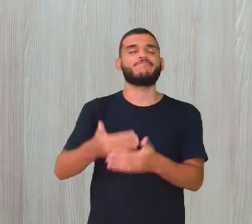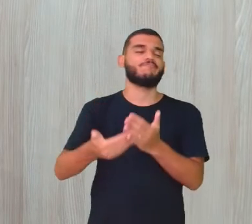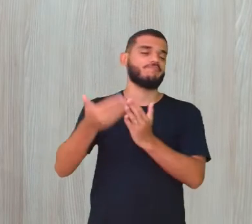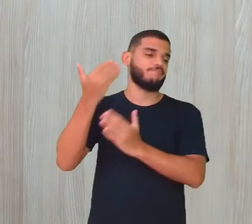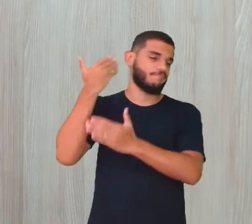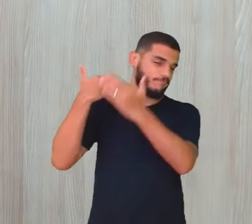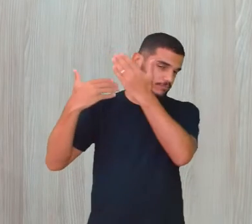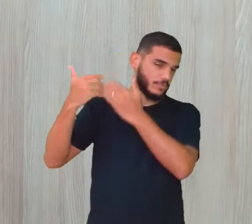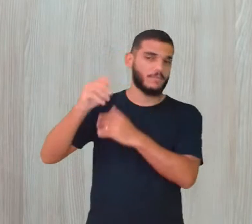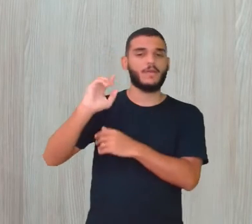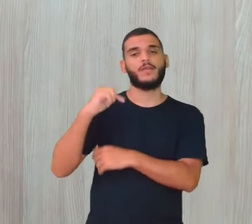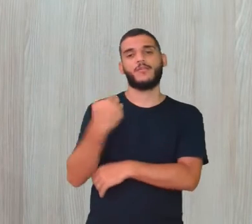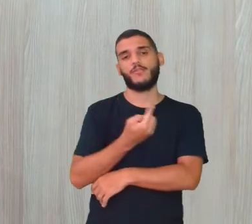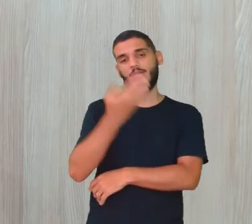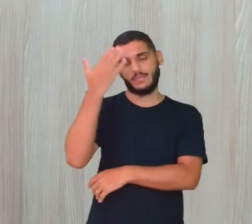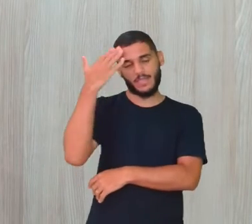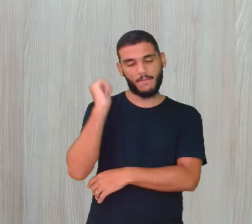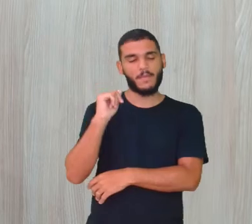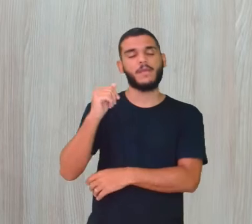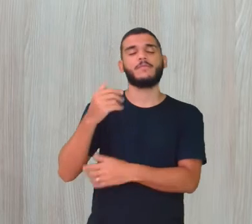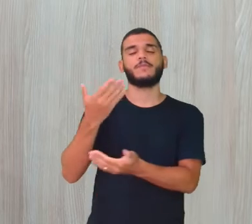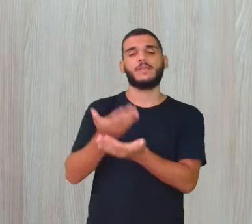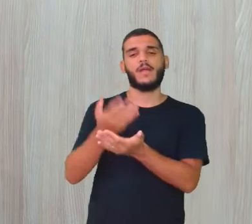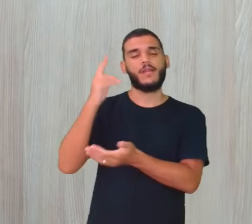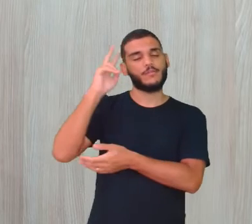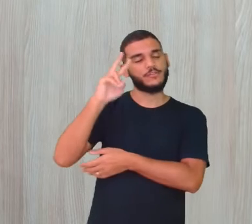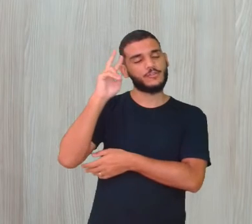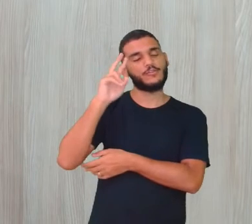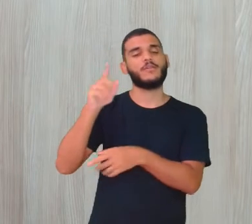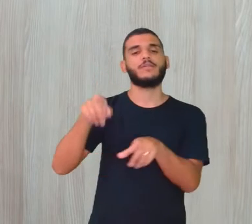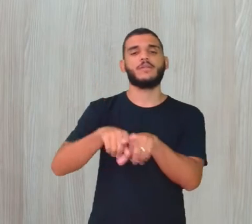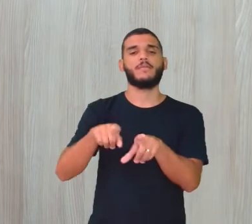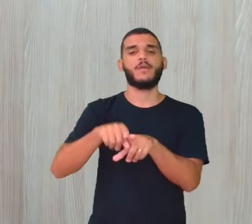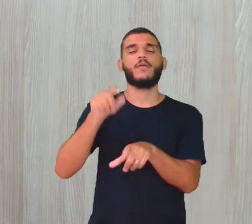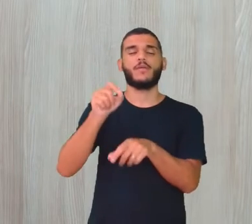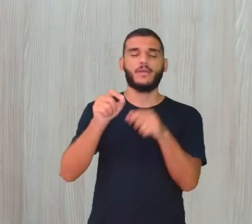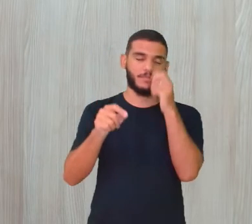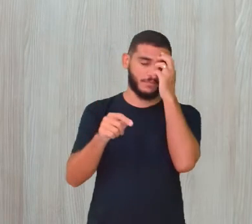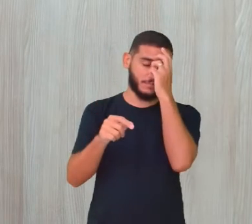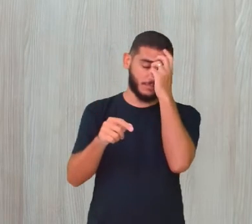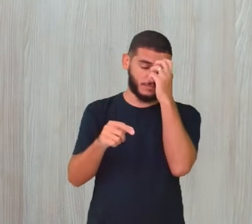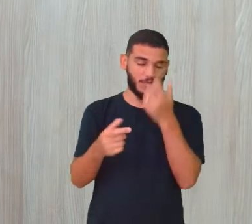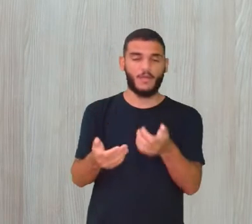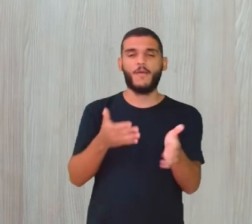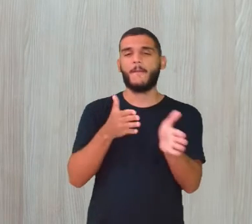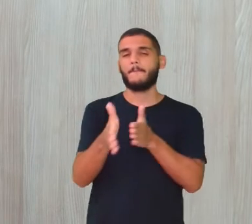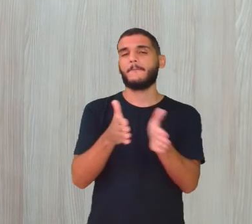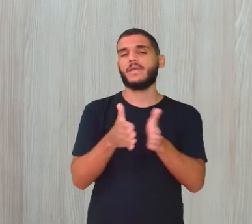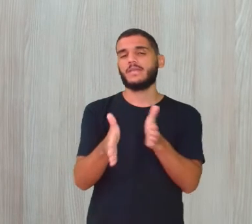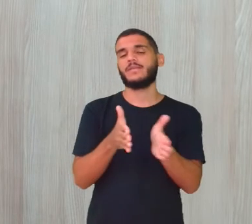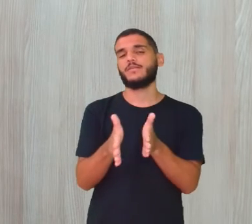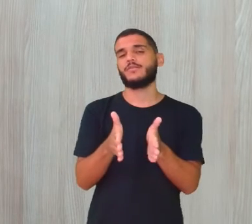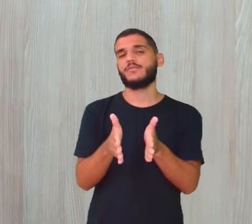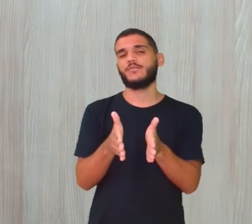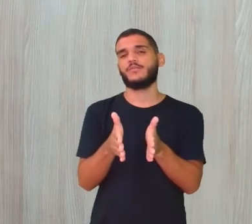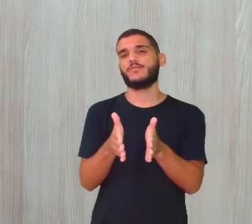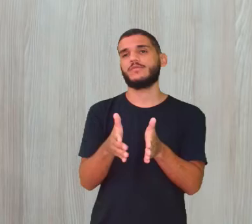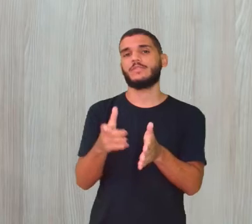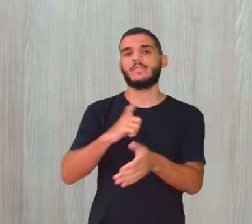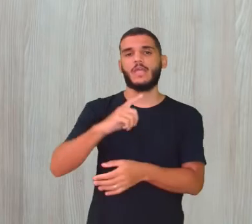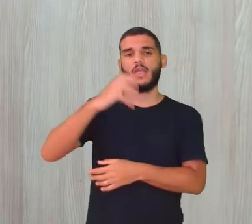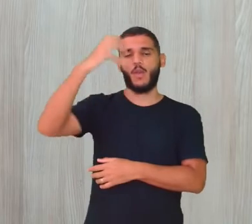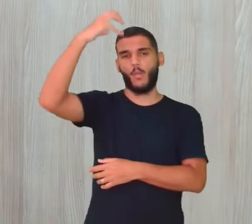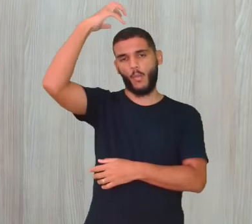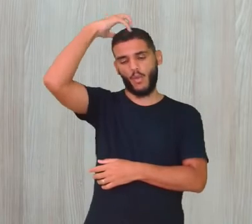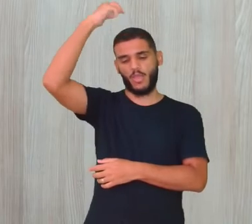né, vocês vendo aí nas aulas de história também, né, que na época por exemplo, do Império,